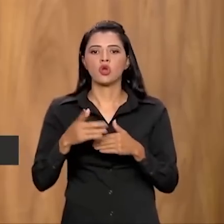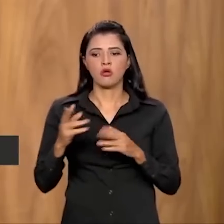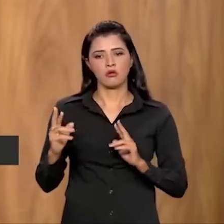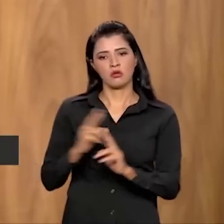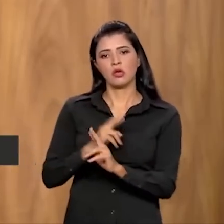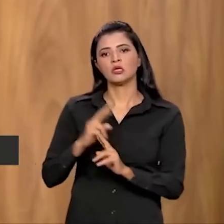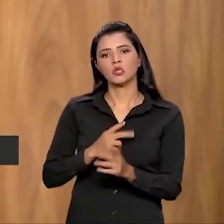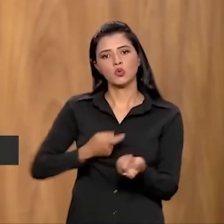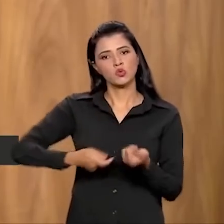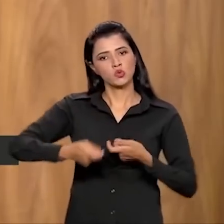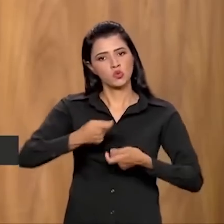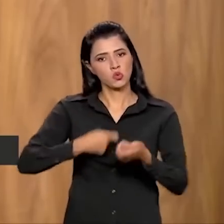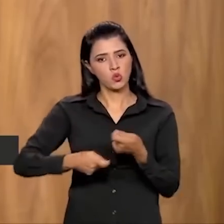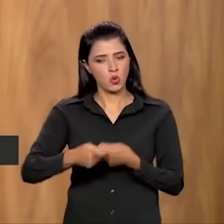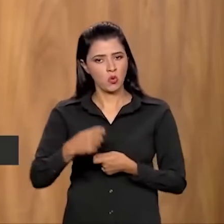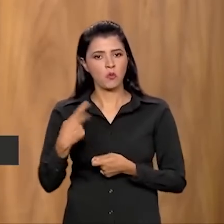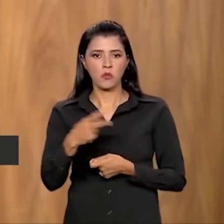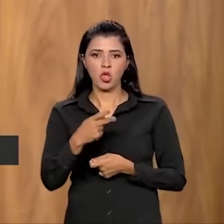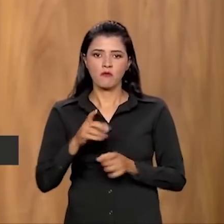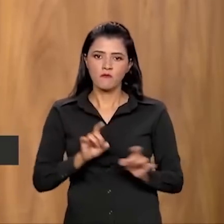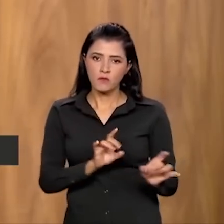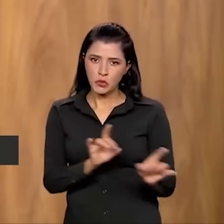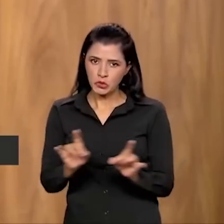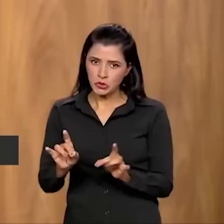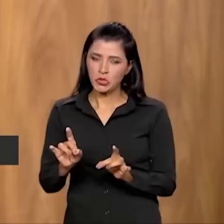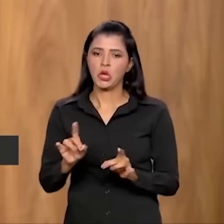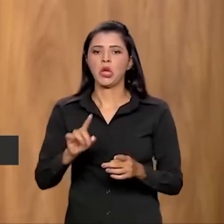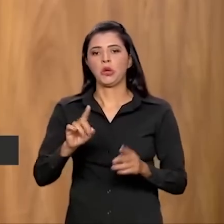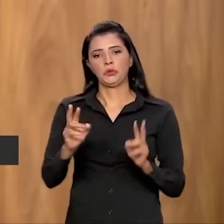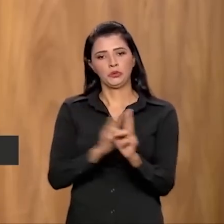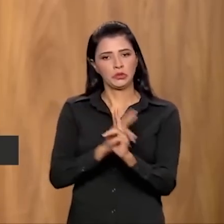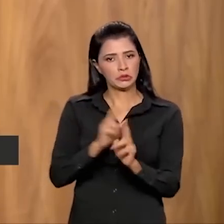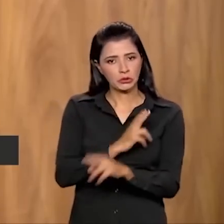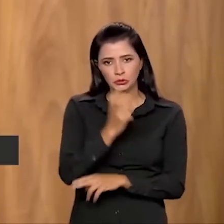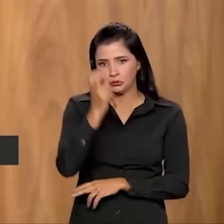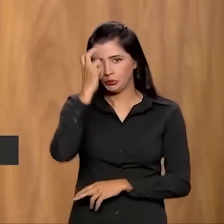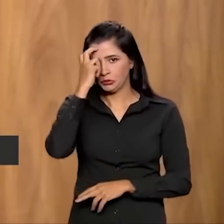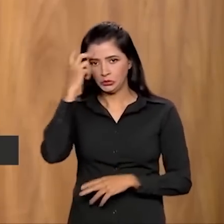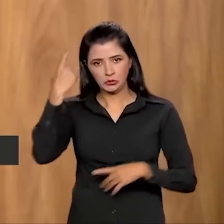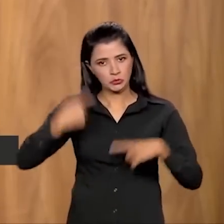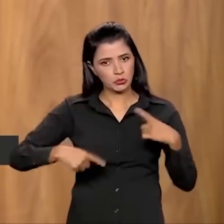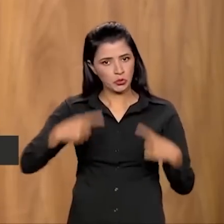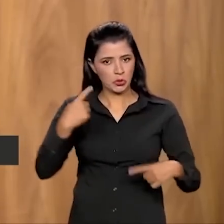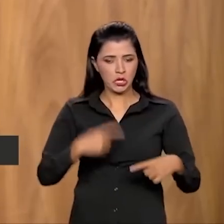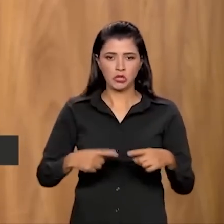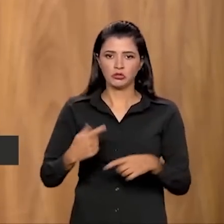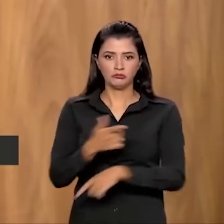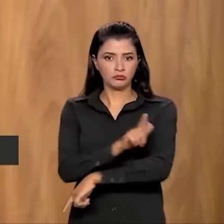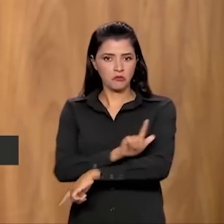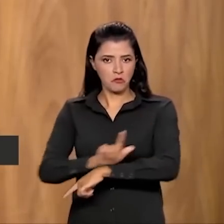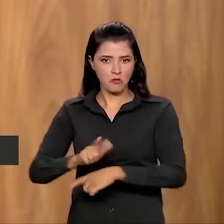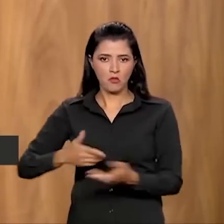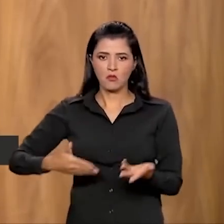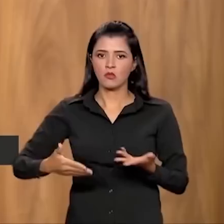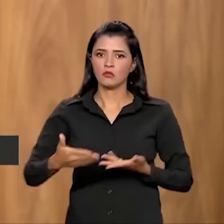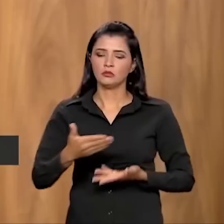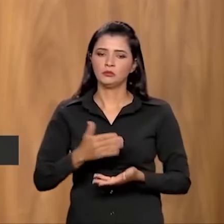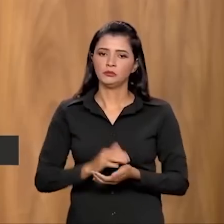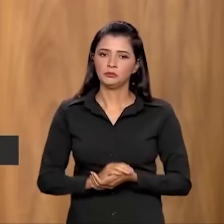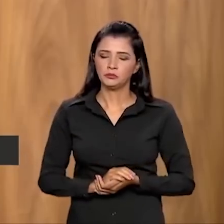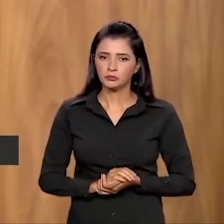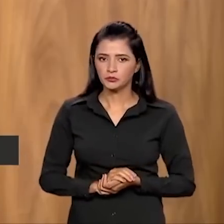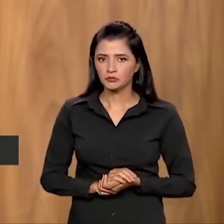relações financeiras, econômicas, comerciais, culturais, políticas e diplomáticas. E se